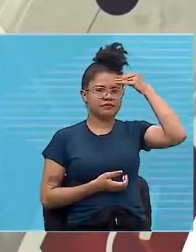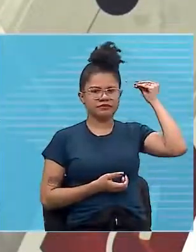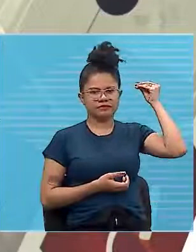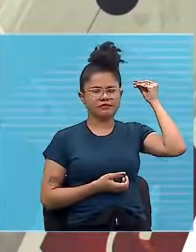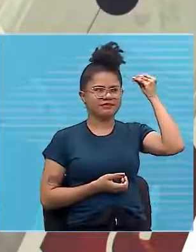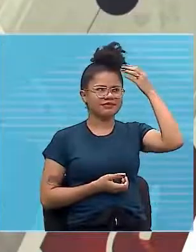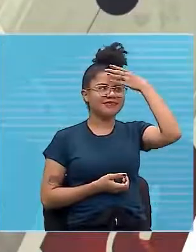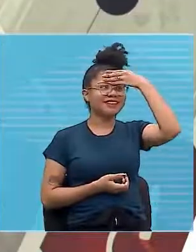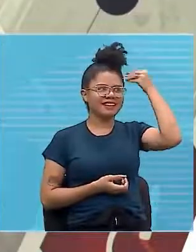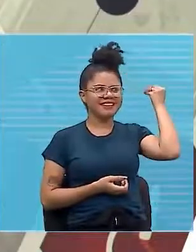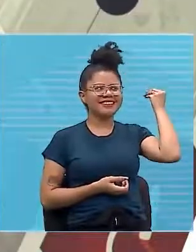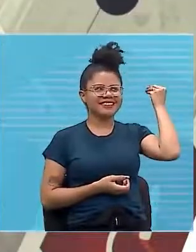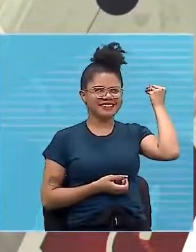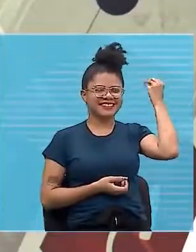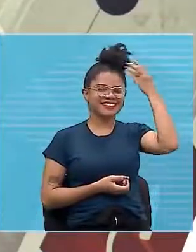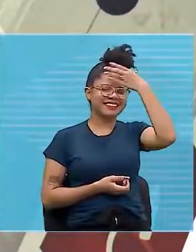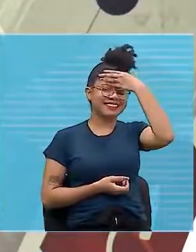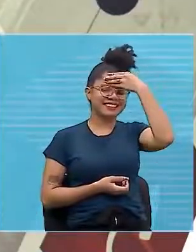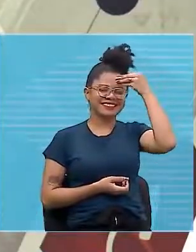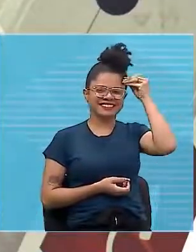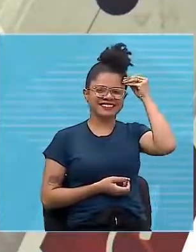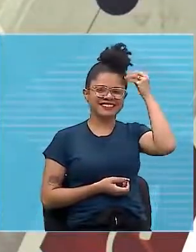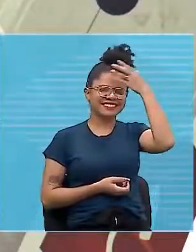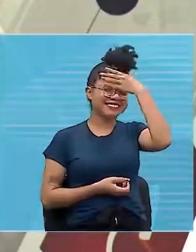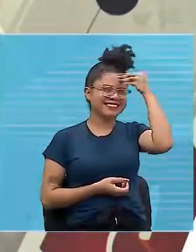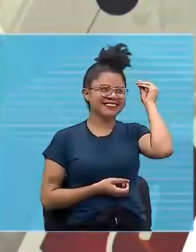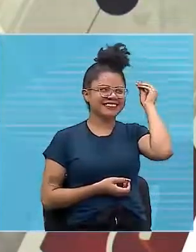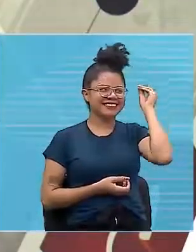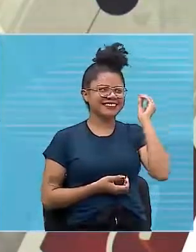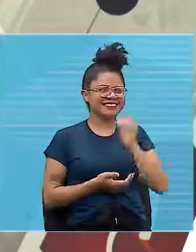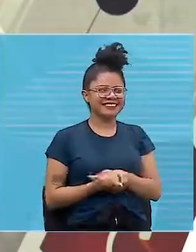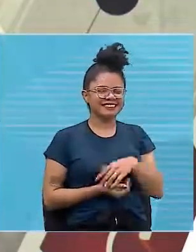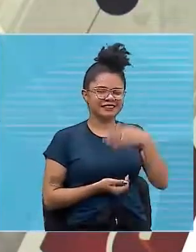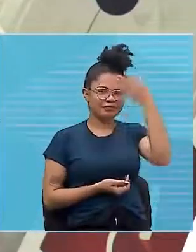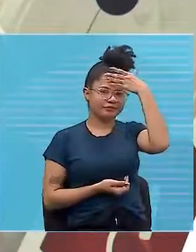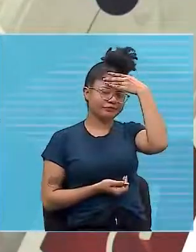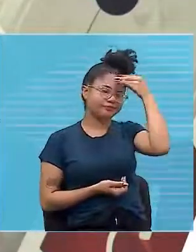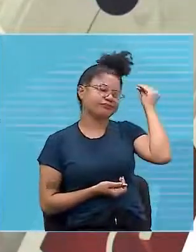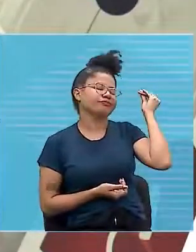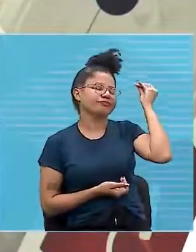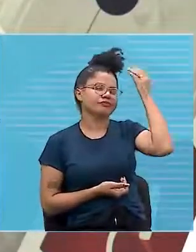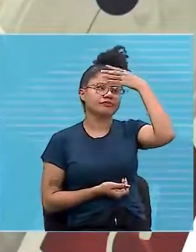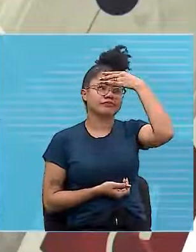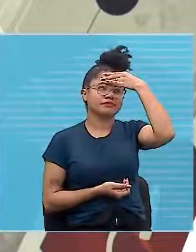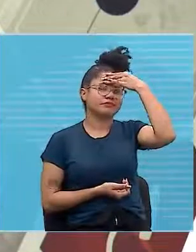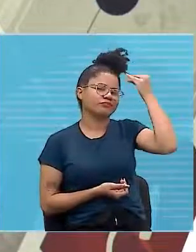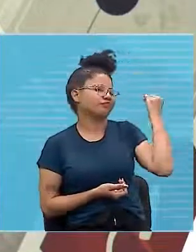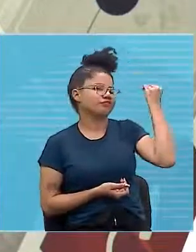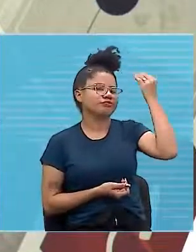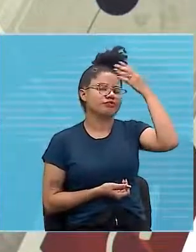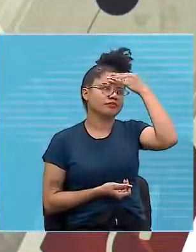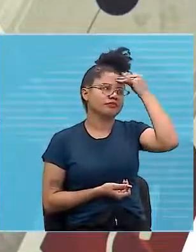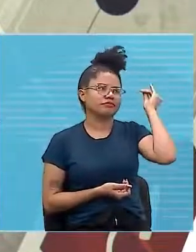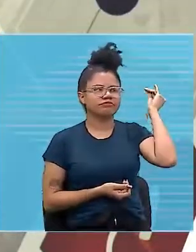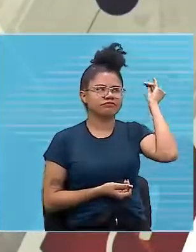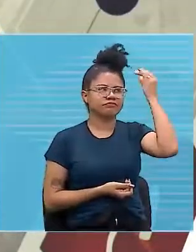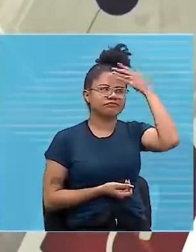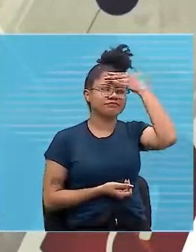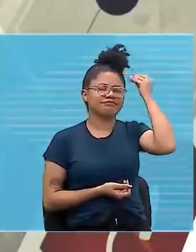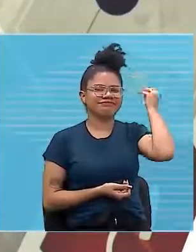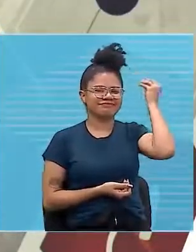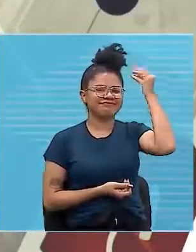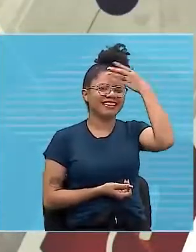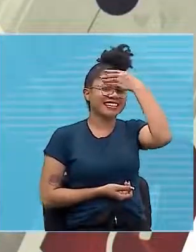é se esquece aí como é que um tom sencientes fazer uma cor mais câmera lenta ou faz